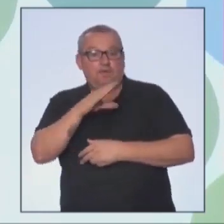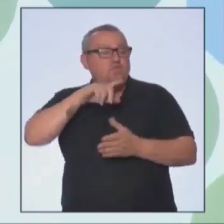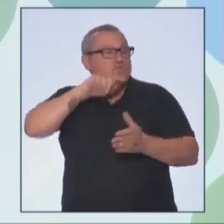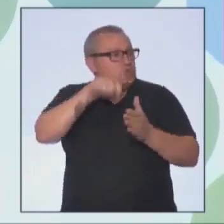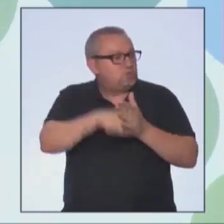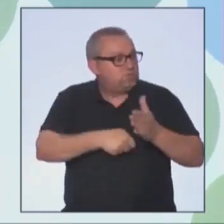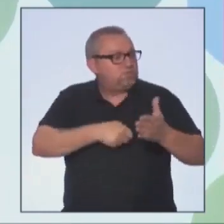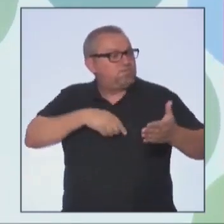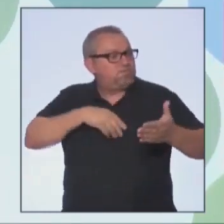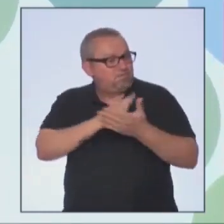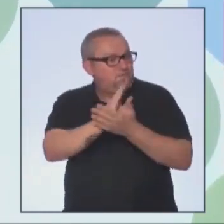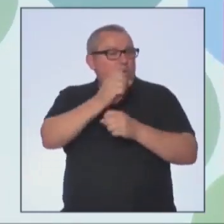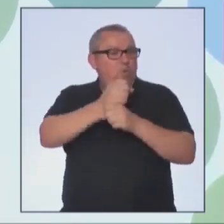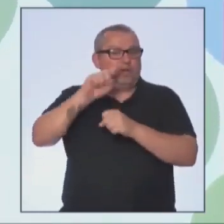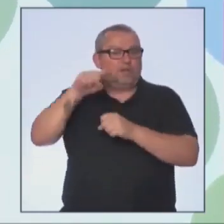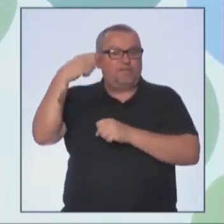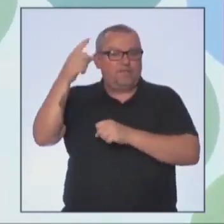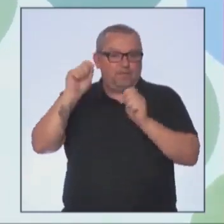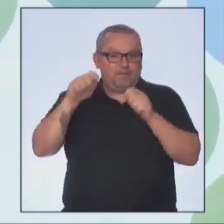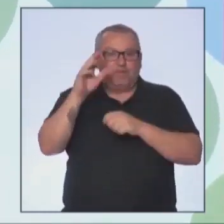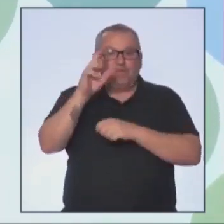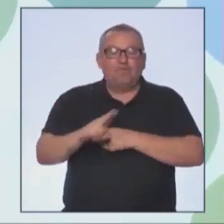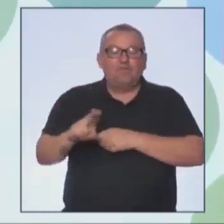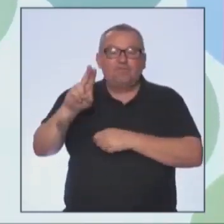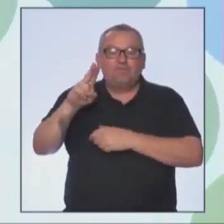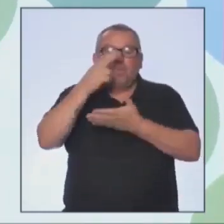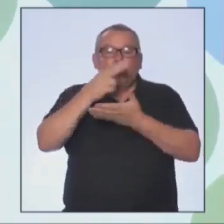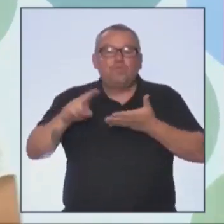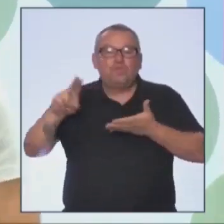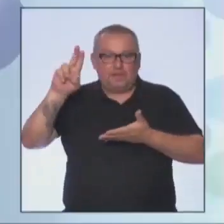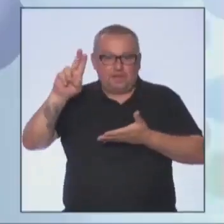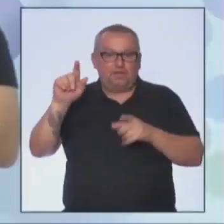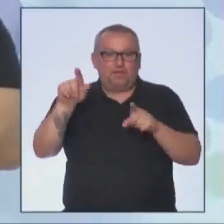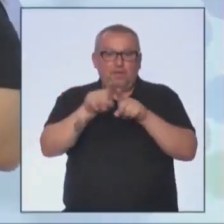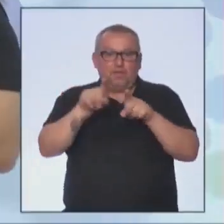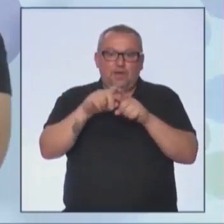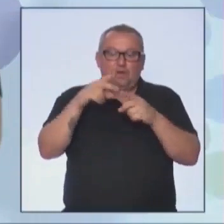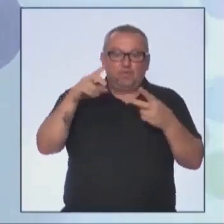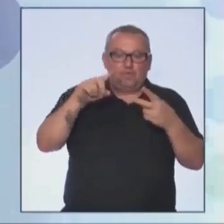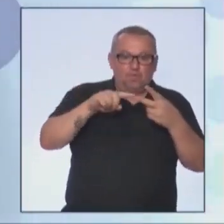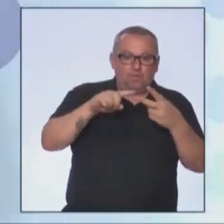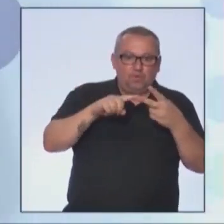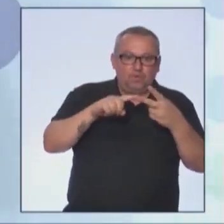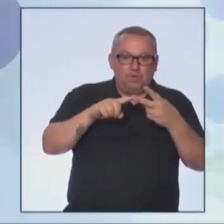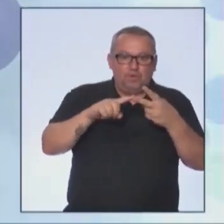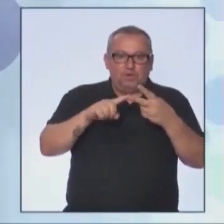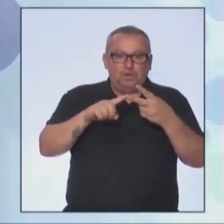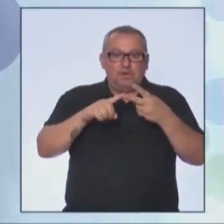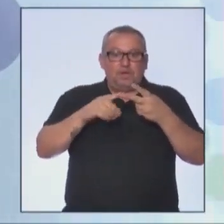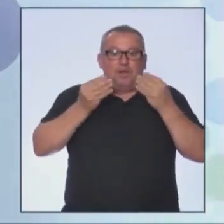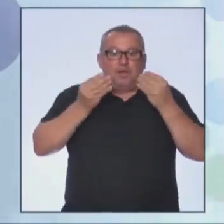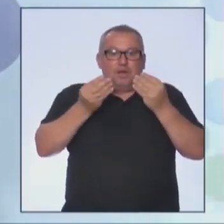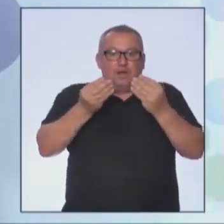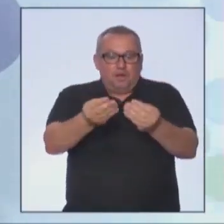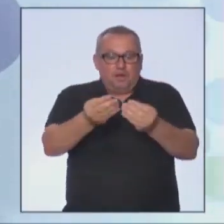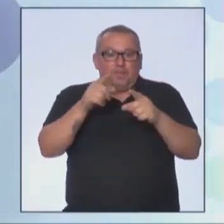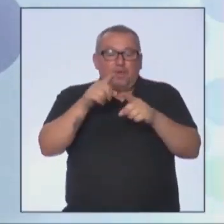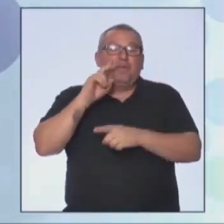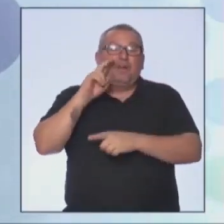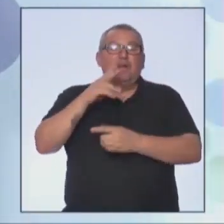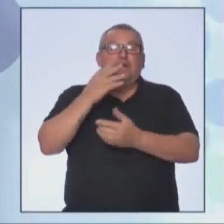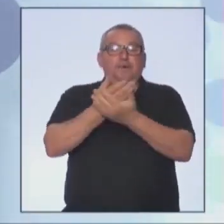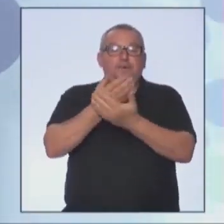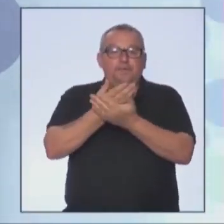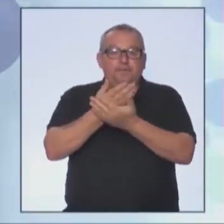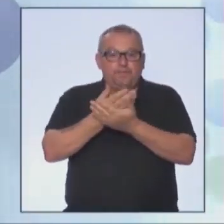e quem sabe no ano que vem você já pode estar numa universidade. E o segundo recado que a gente vai dar é para você que está assistindo essa